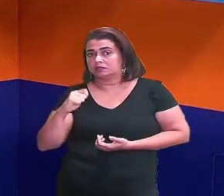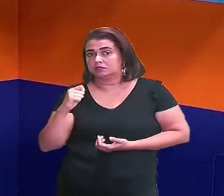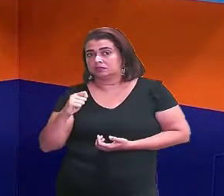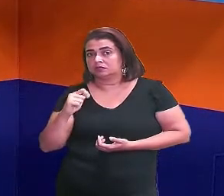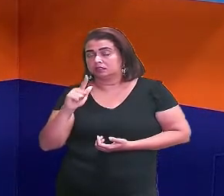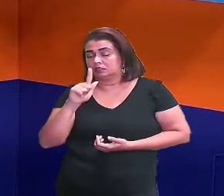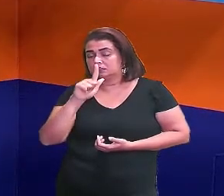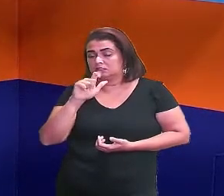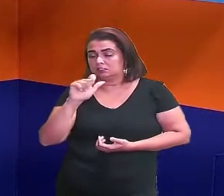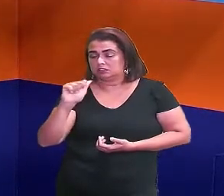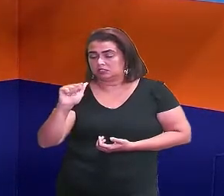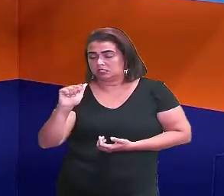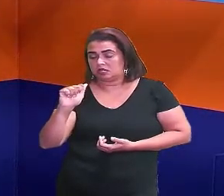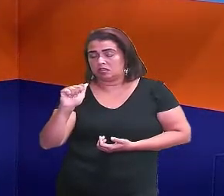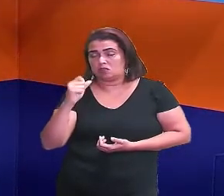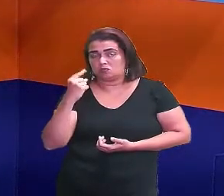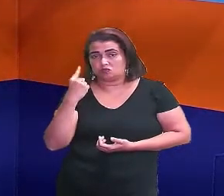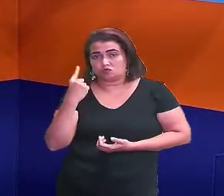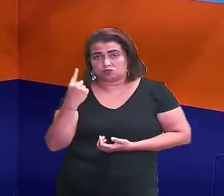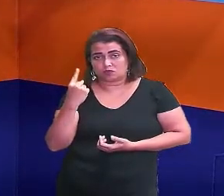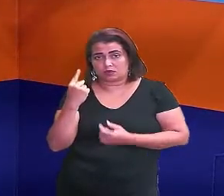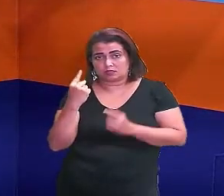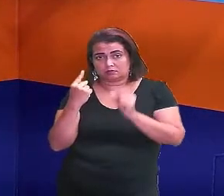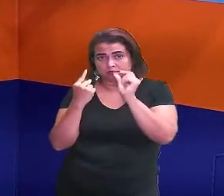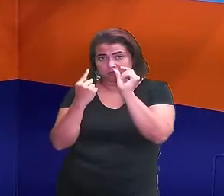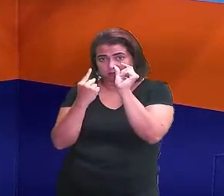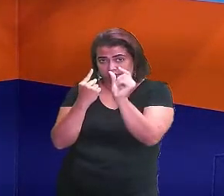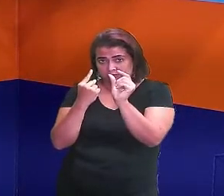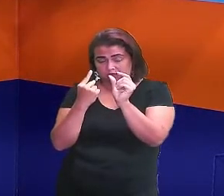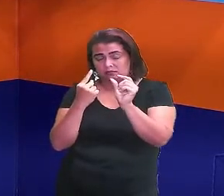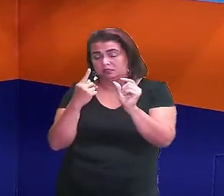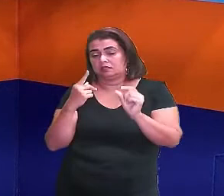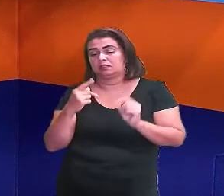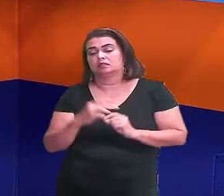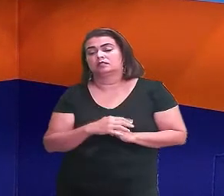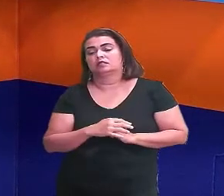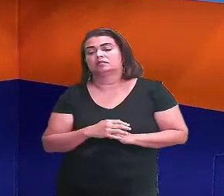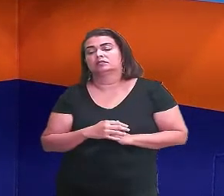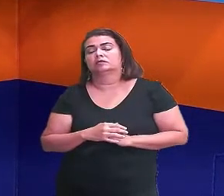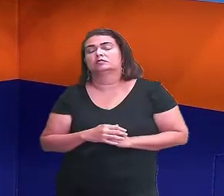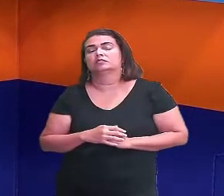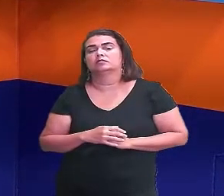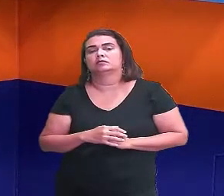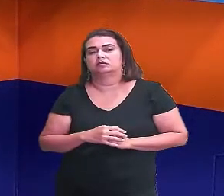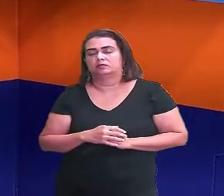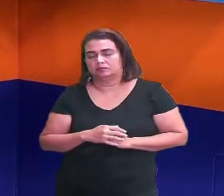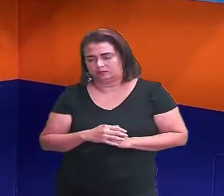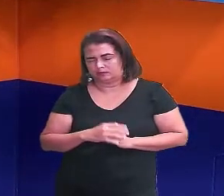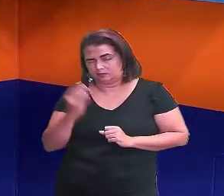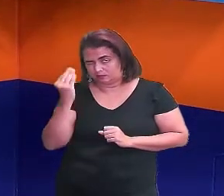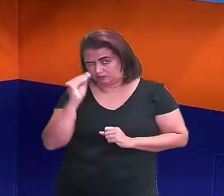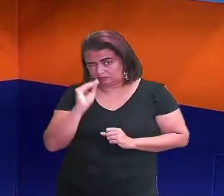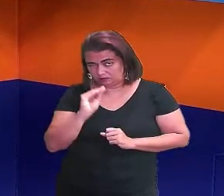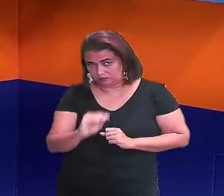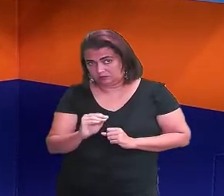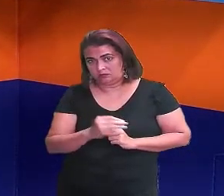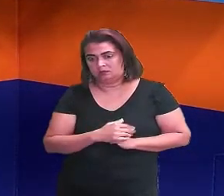do GA para formar uma sílaba, não é? Então, a gente vai e coloca aqui, ó,